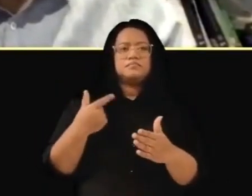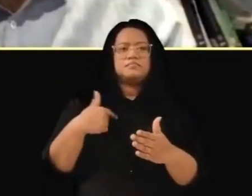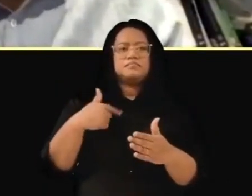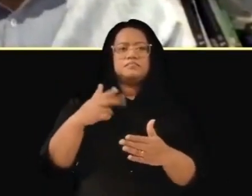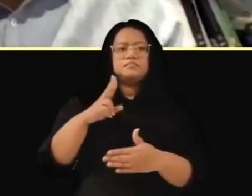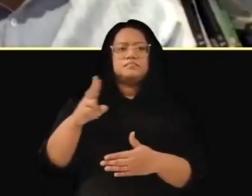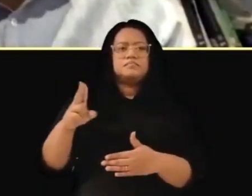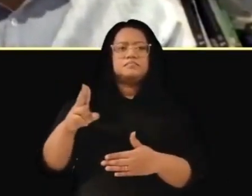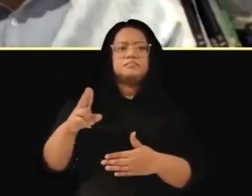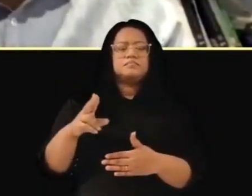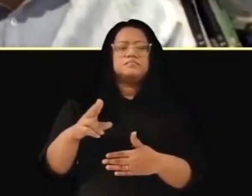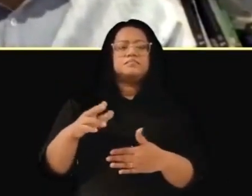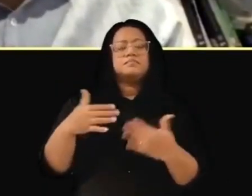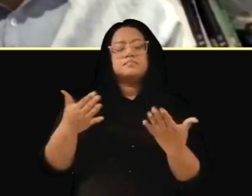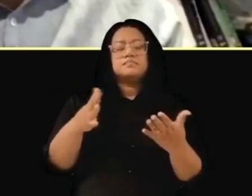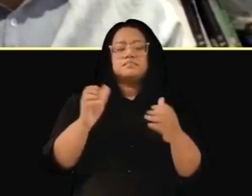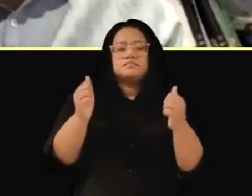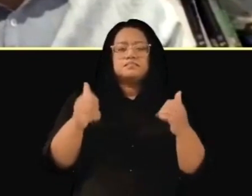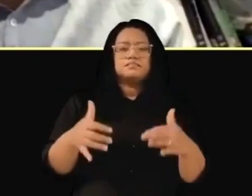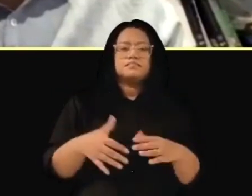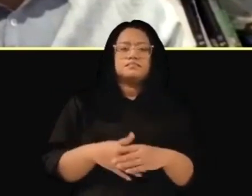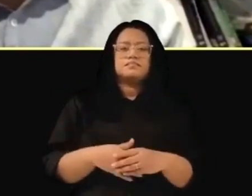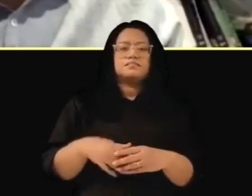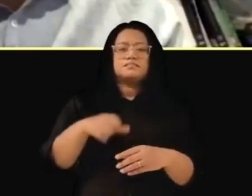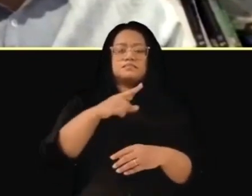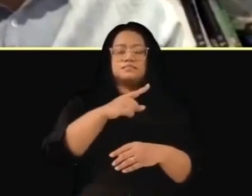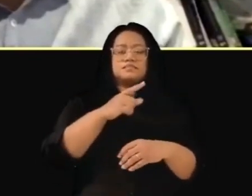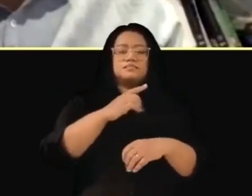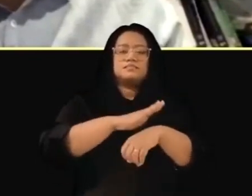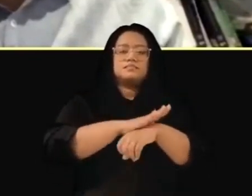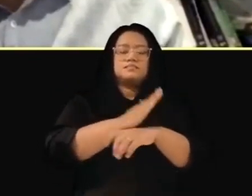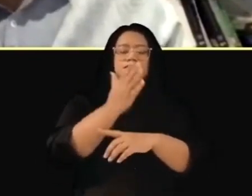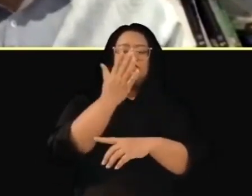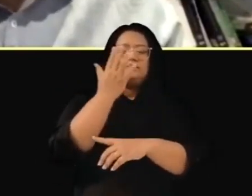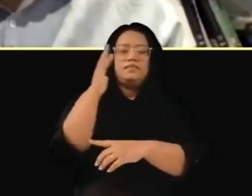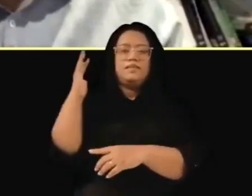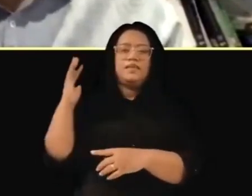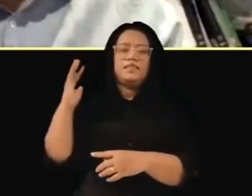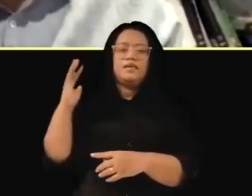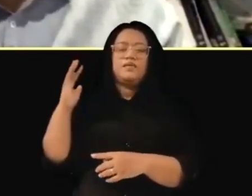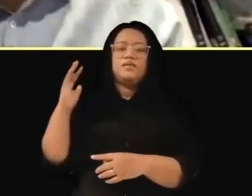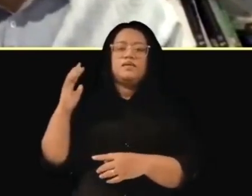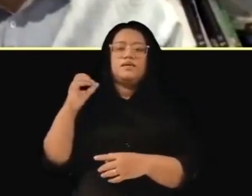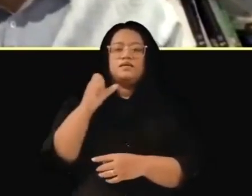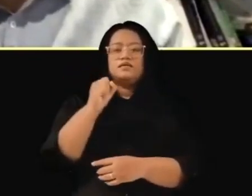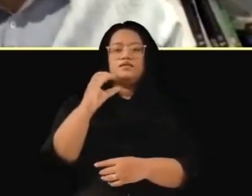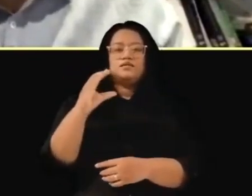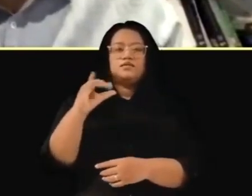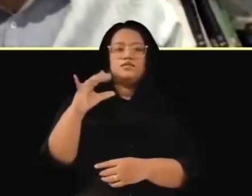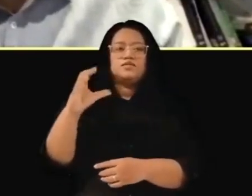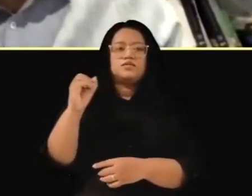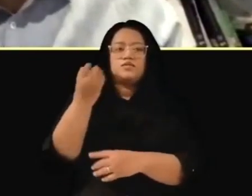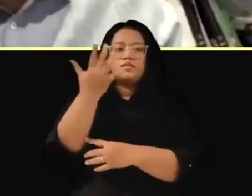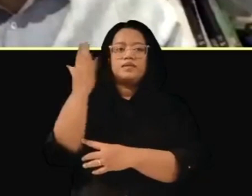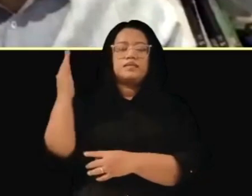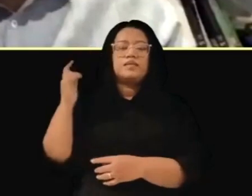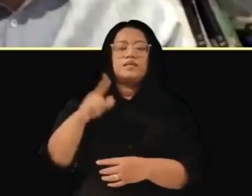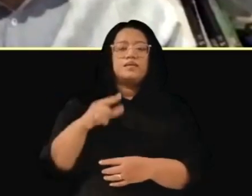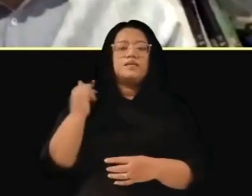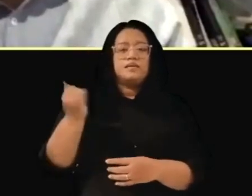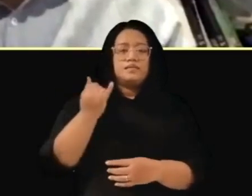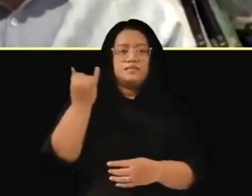enfim. Veja, eu diria o seguinte, a questão do racismo ambiental é, de fato, socioambiental, enfim, é uma questão